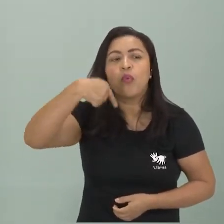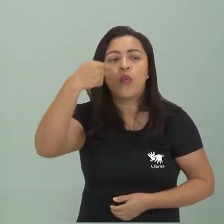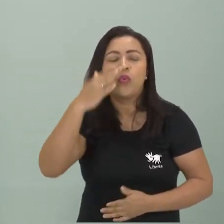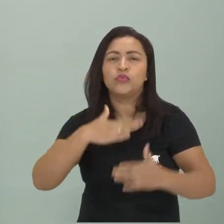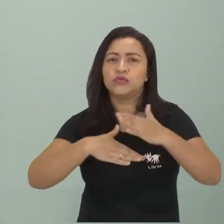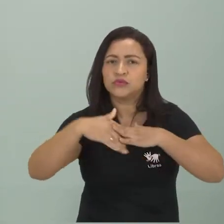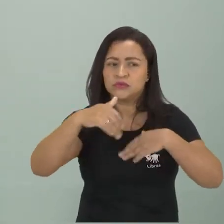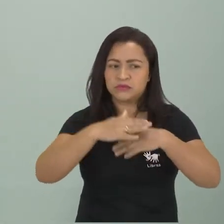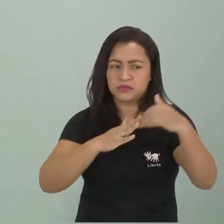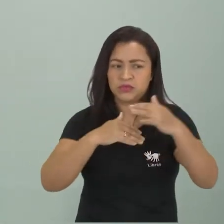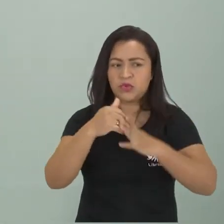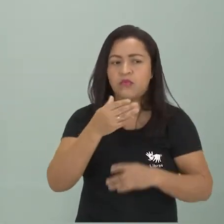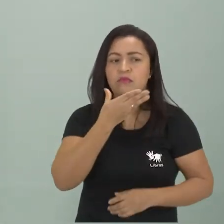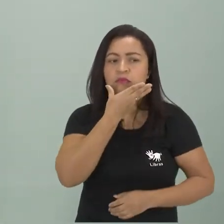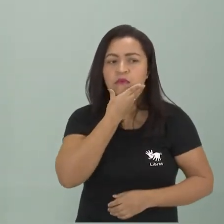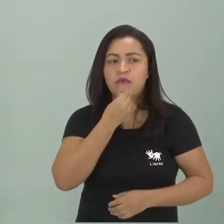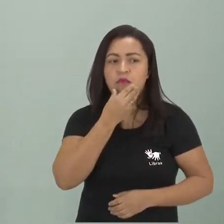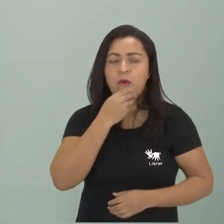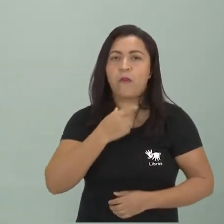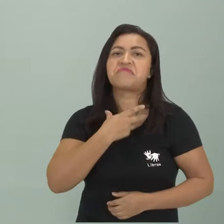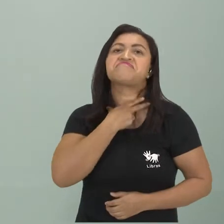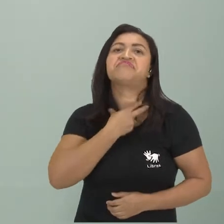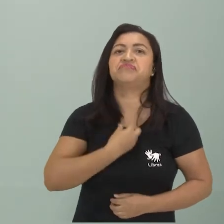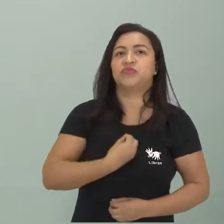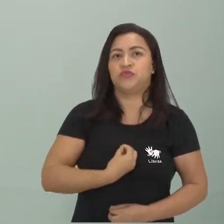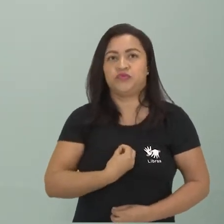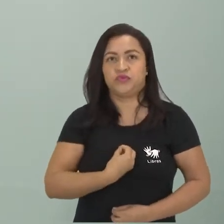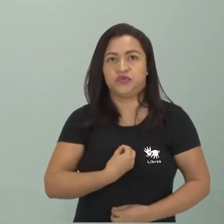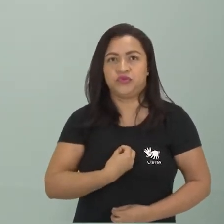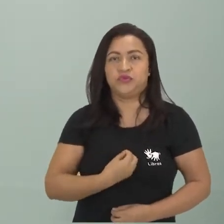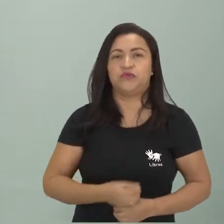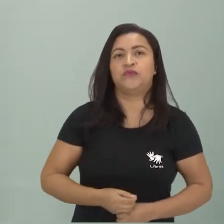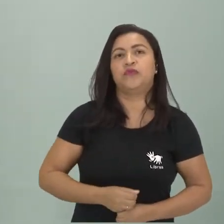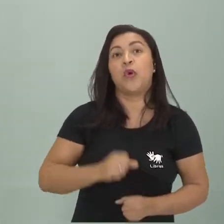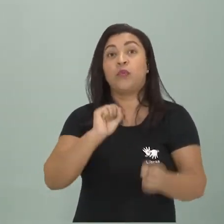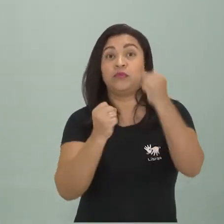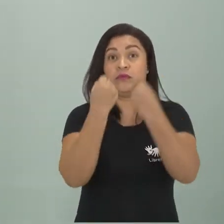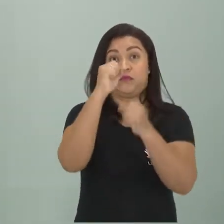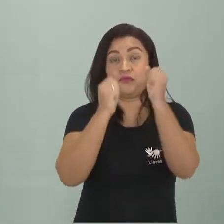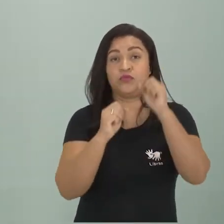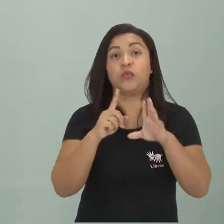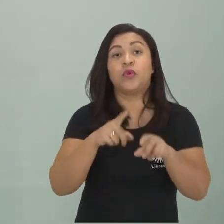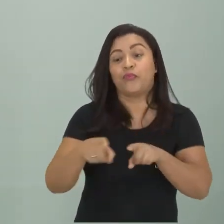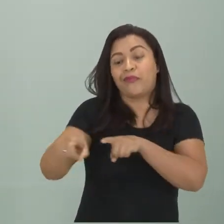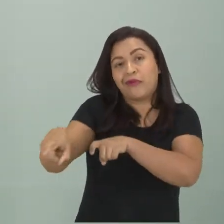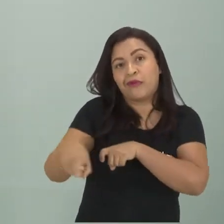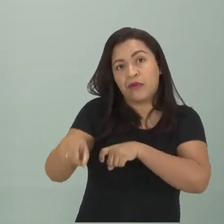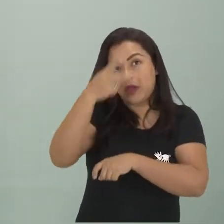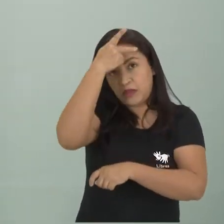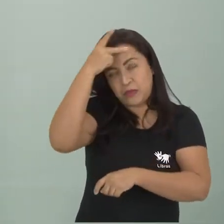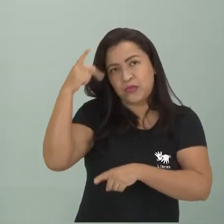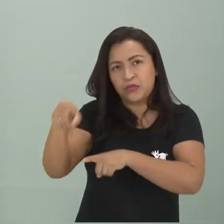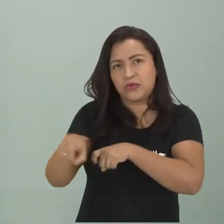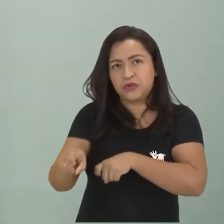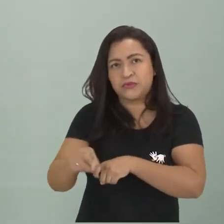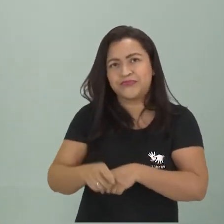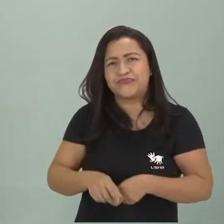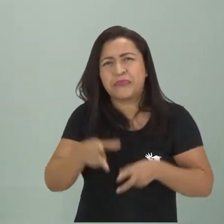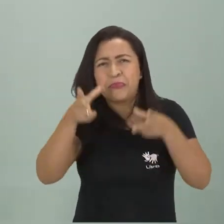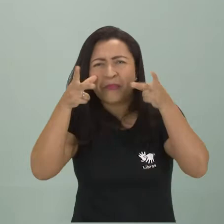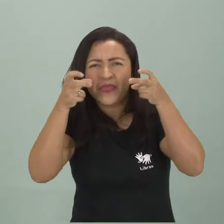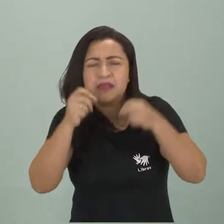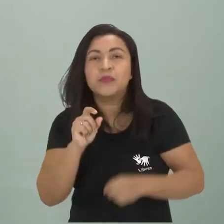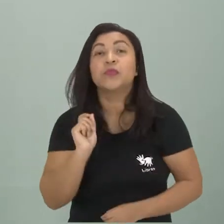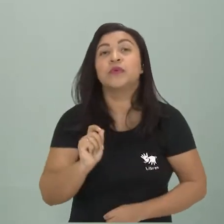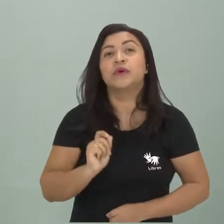homem executivo, um metalúrgico e um agricultor, vamos colocar dessa maneira. Percebam o seguinte,